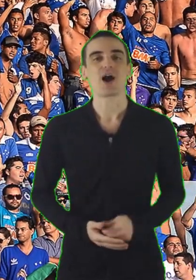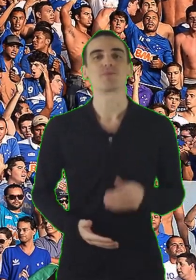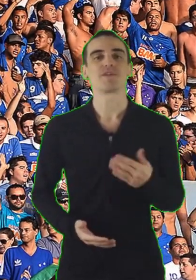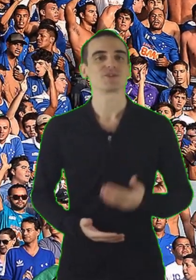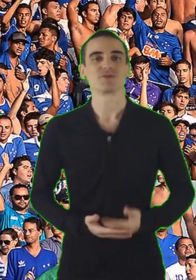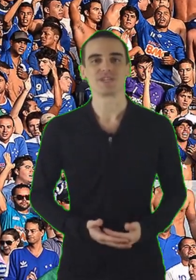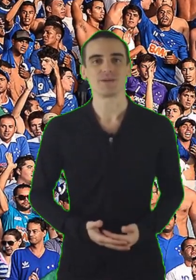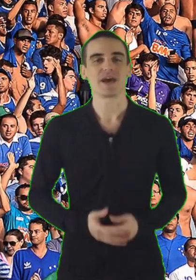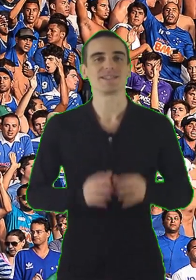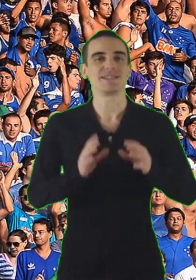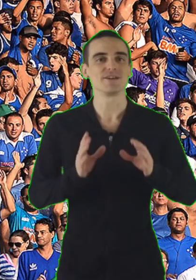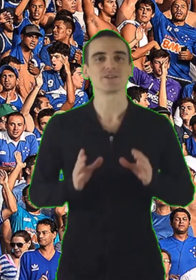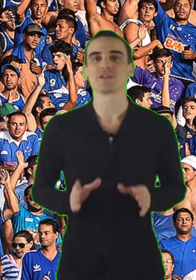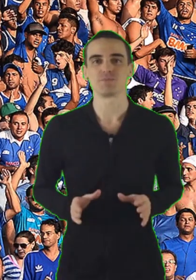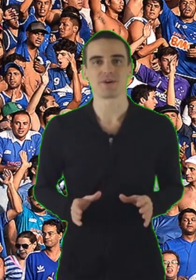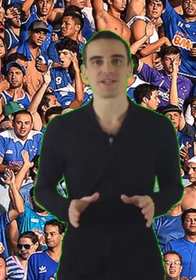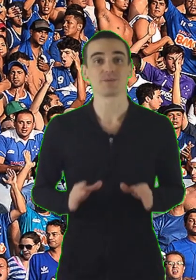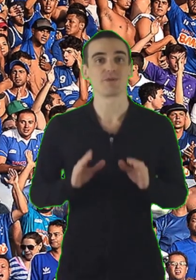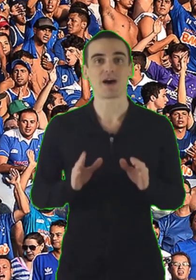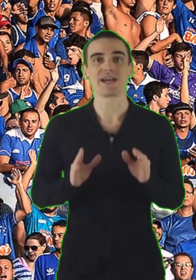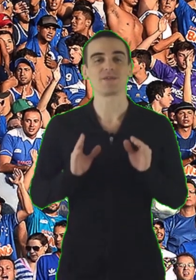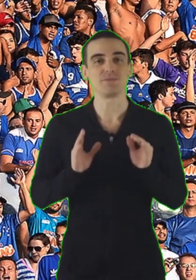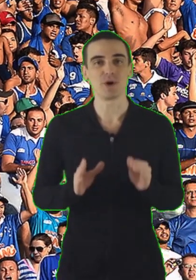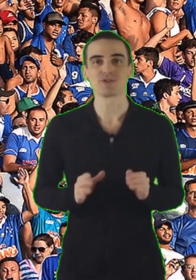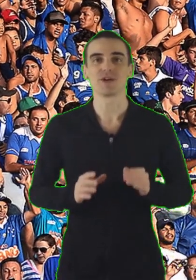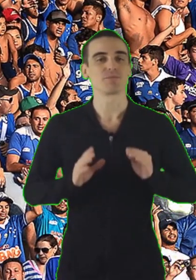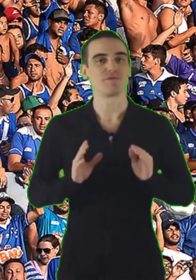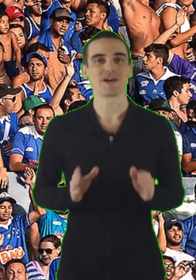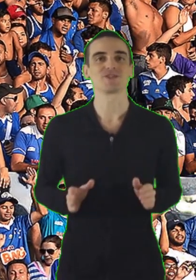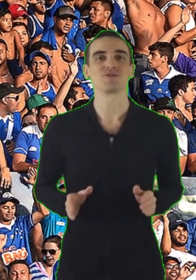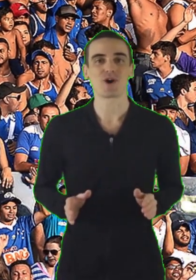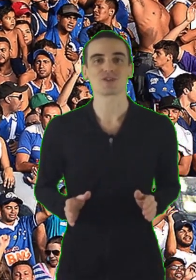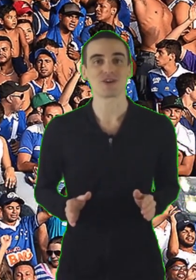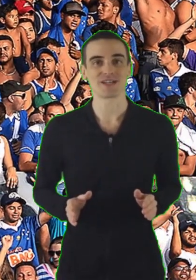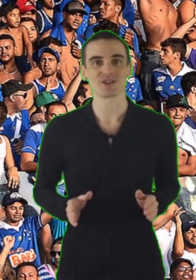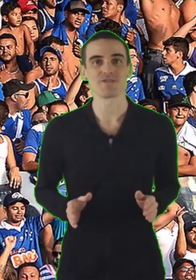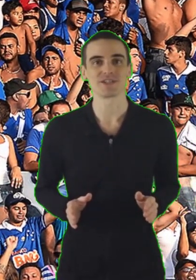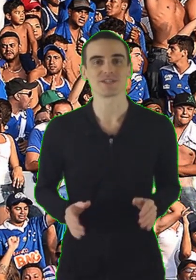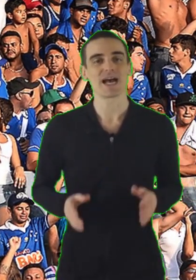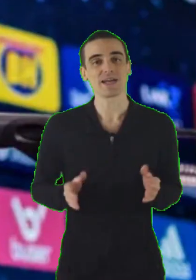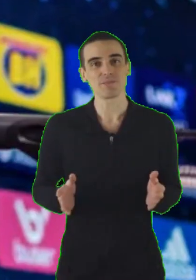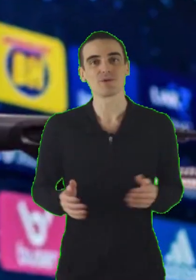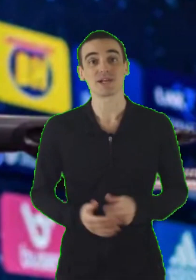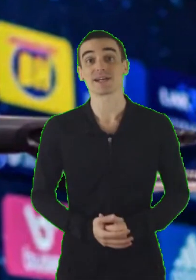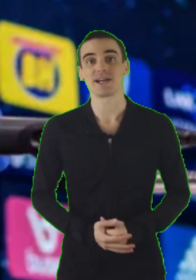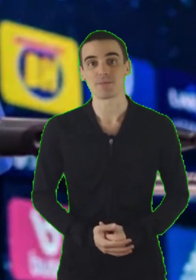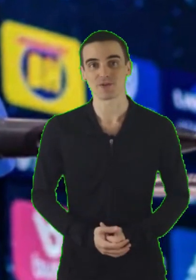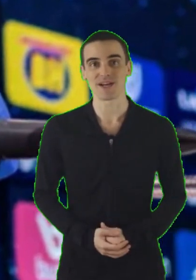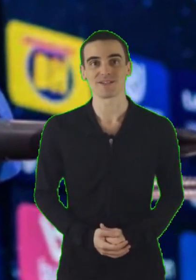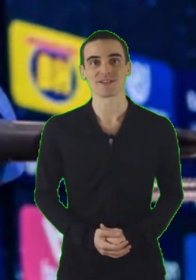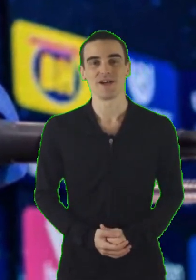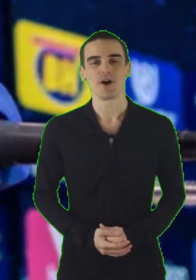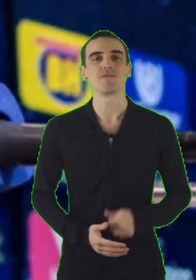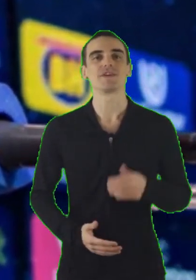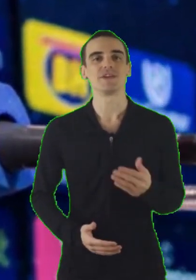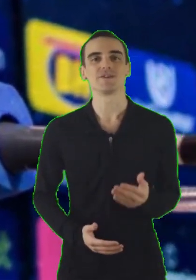Se inscreva no canal agora para ficar sabendo dessa e de outras notícias que trazemos em primeira mão com exclusividade todos os dias. A diretoria da